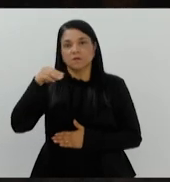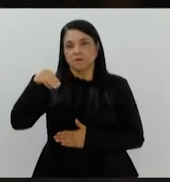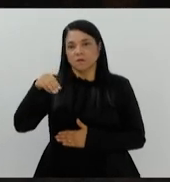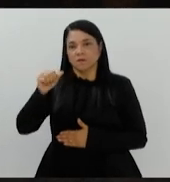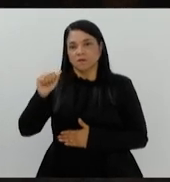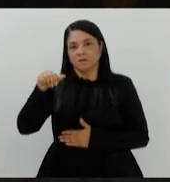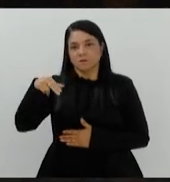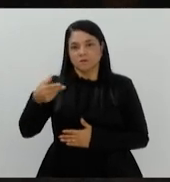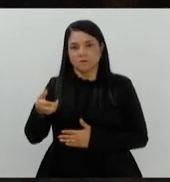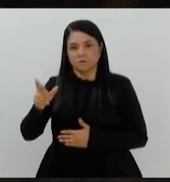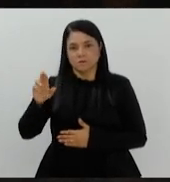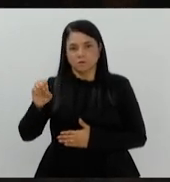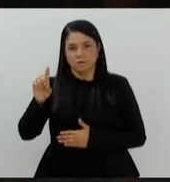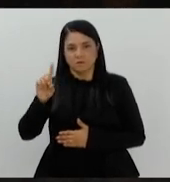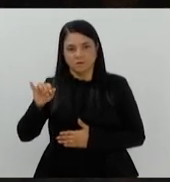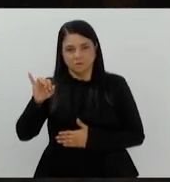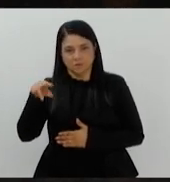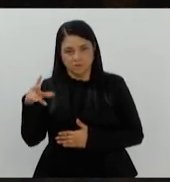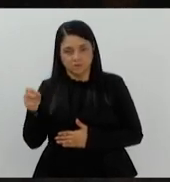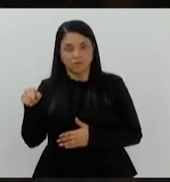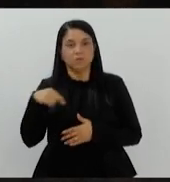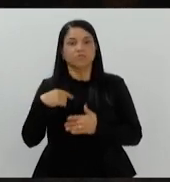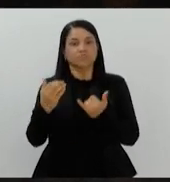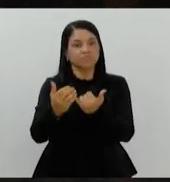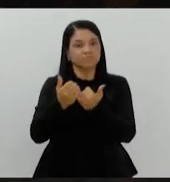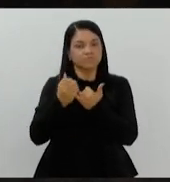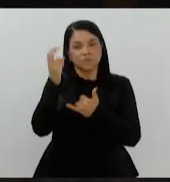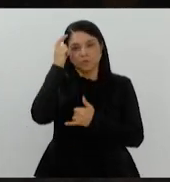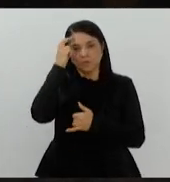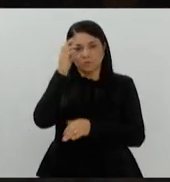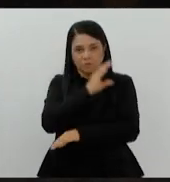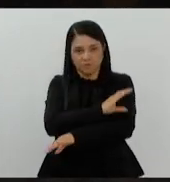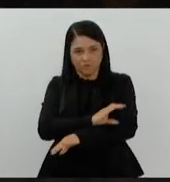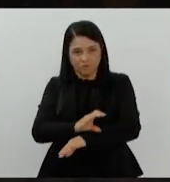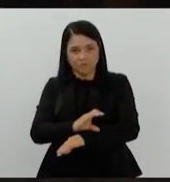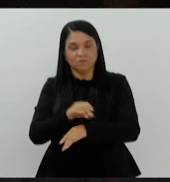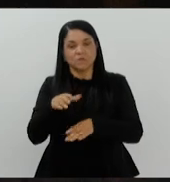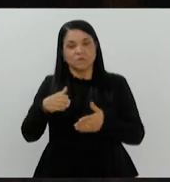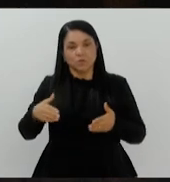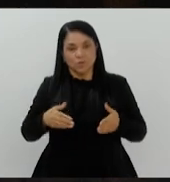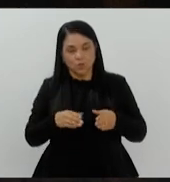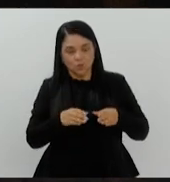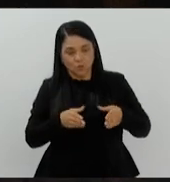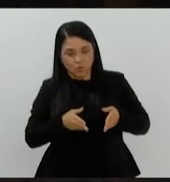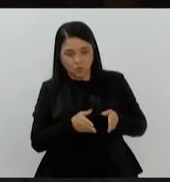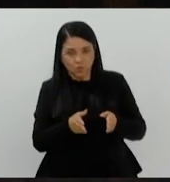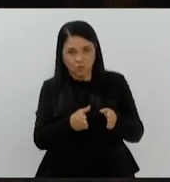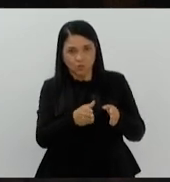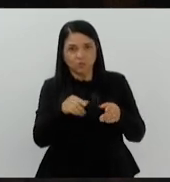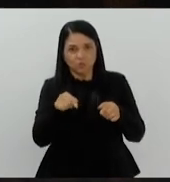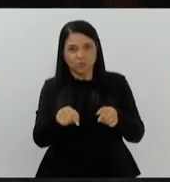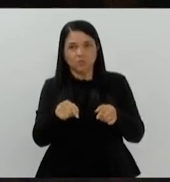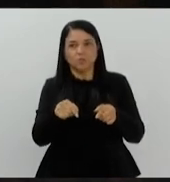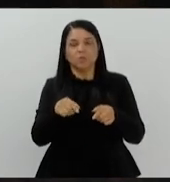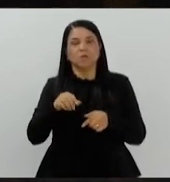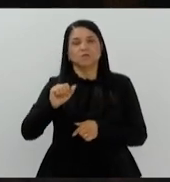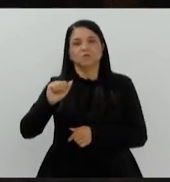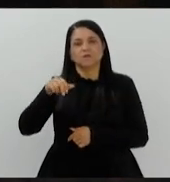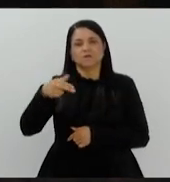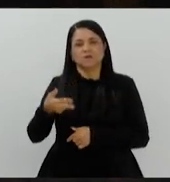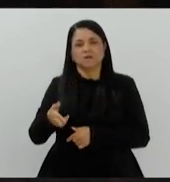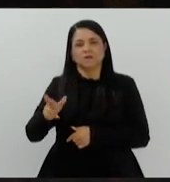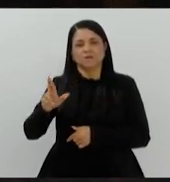declara patrimônio cultural de natureza e material do Estado do Rio de Janeiro, o reduto cultural do Choro Alfredo da Rocha Viana